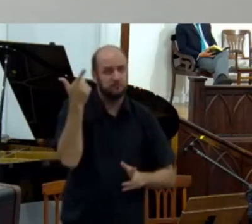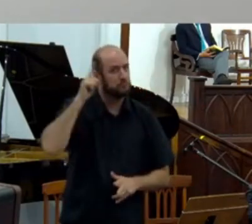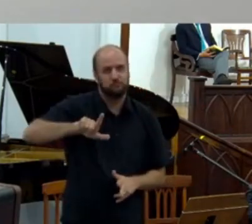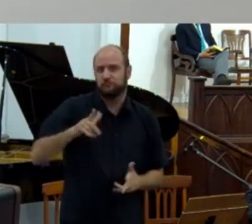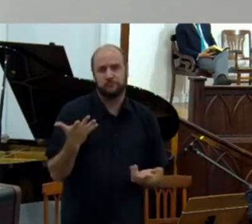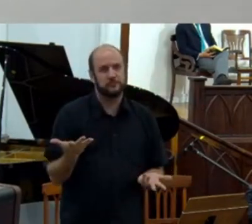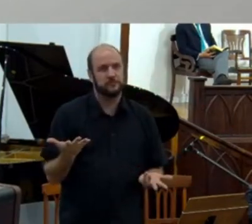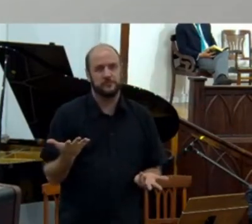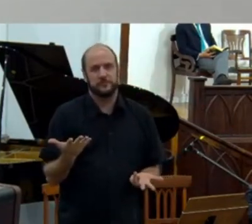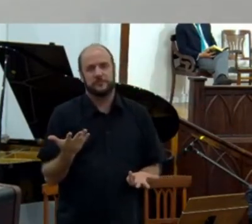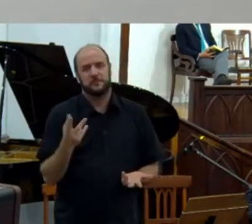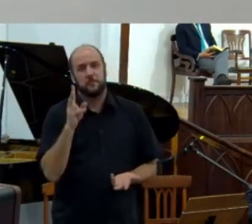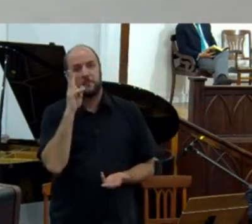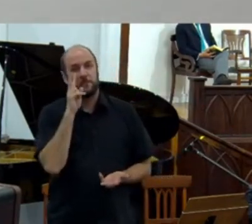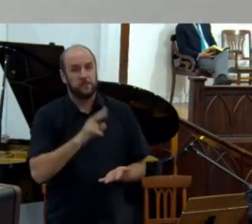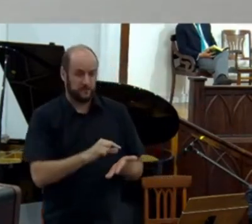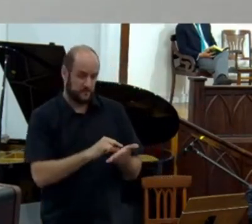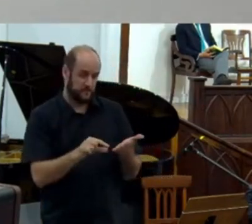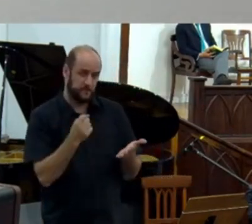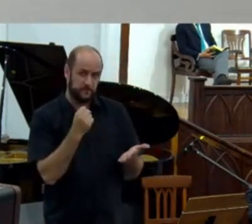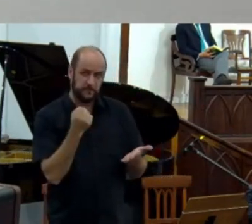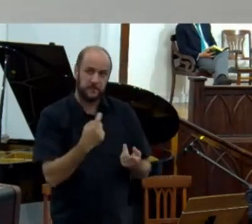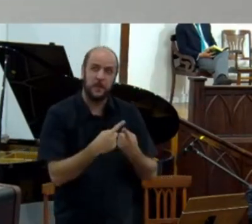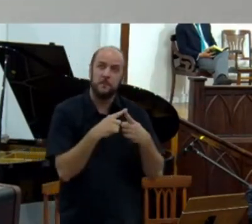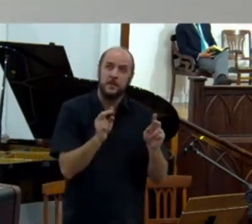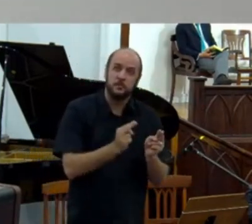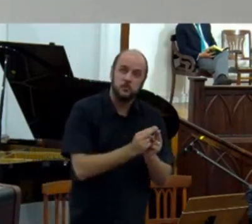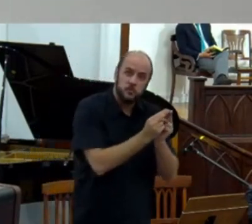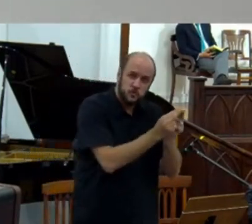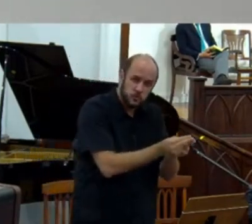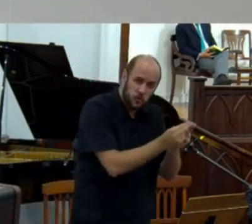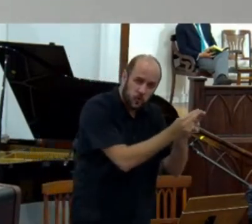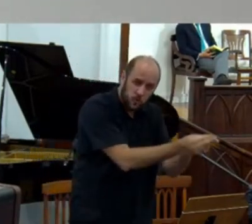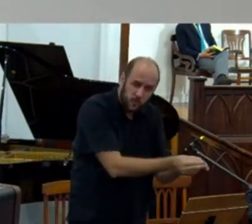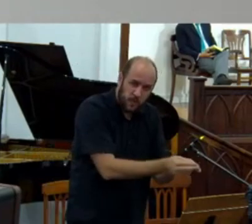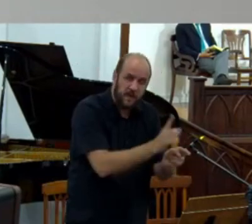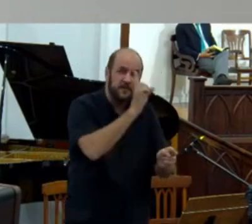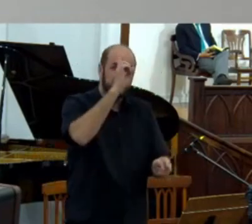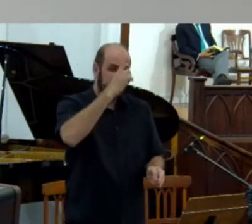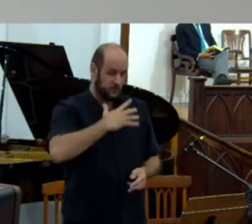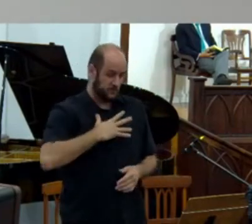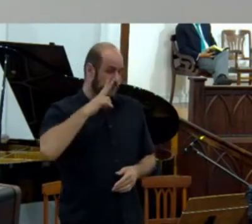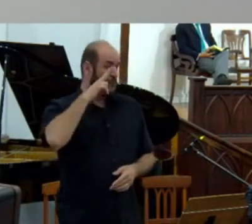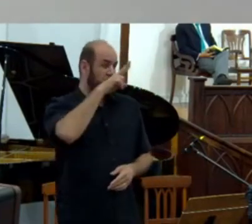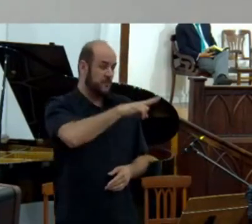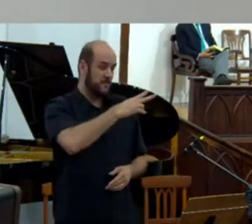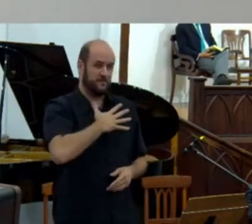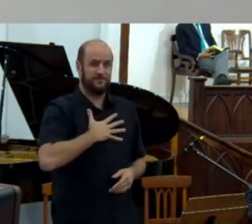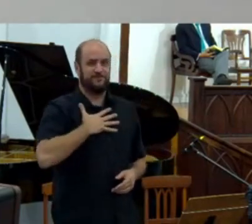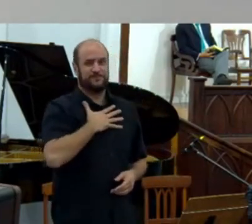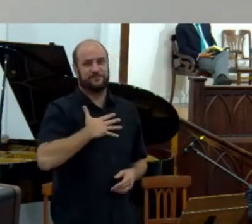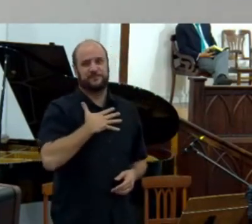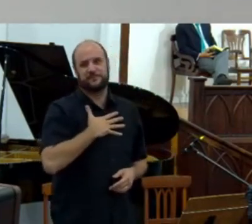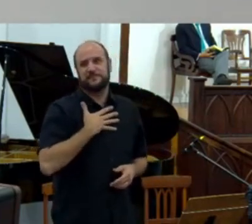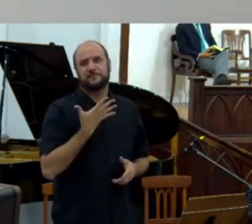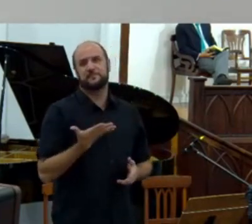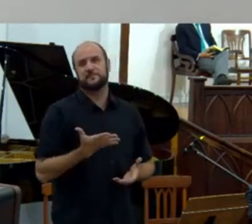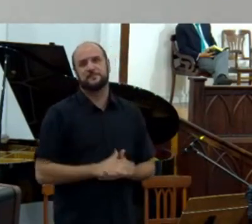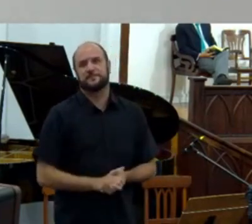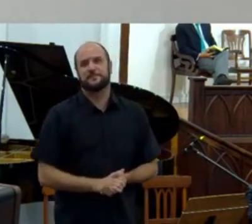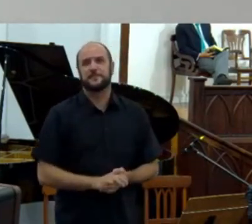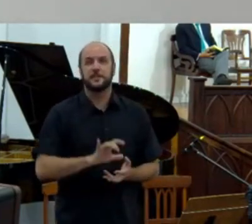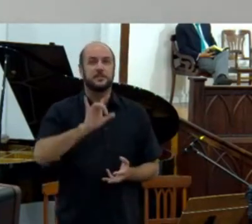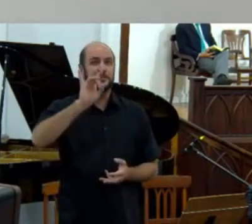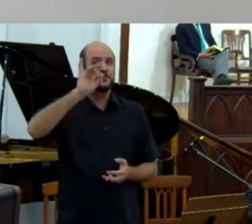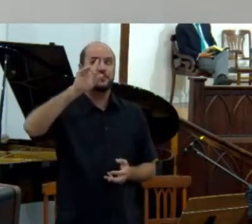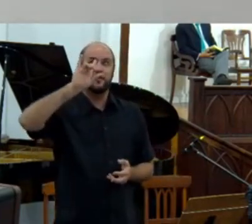E olha o que está no versículo 8. Porém, Noé encontrou favor aos olhos do Senhor. Somente o olhar